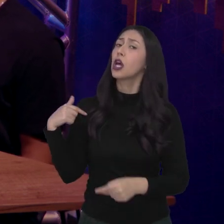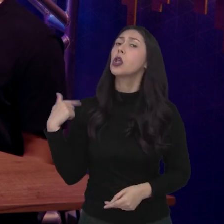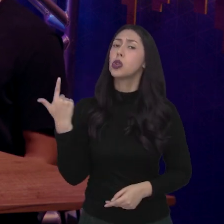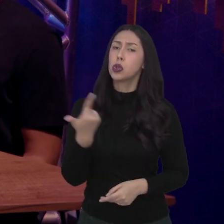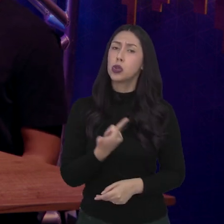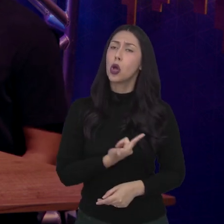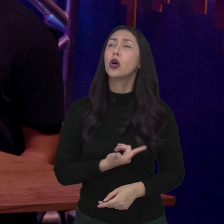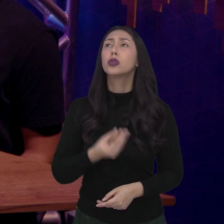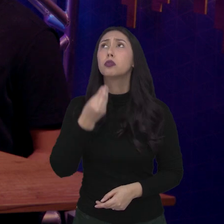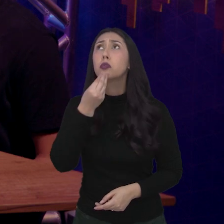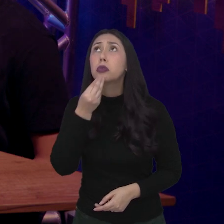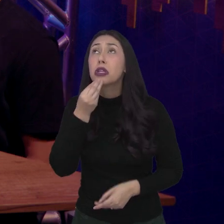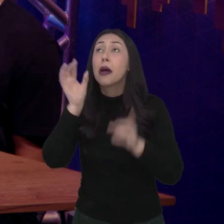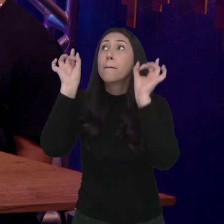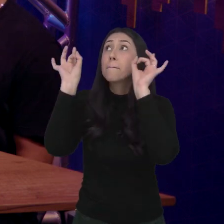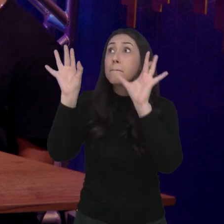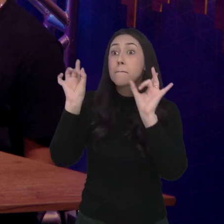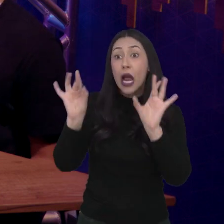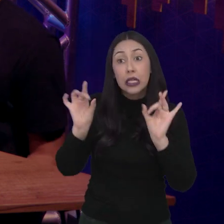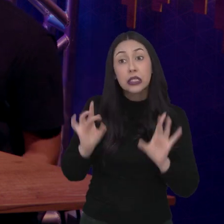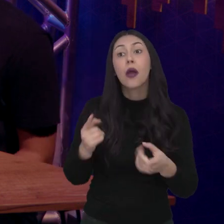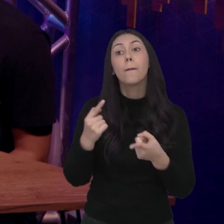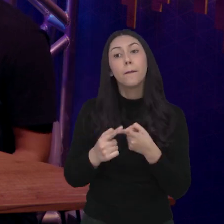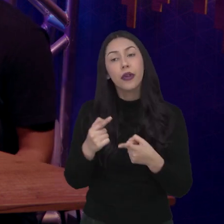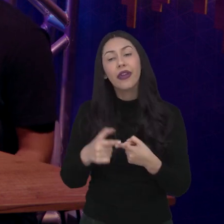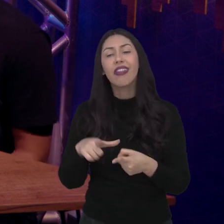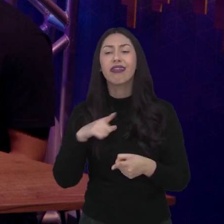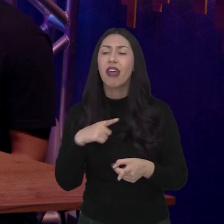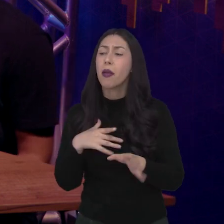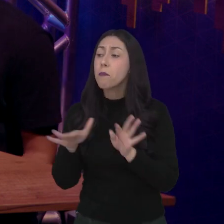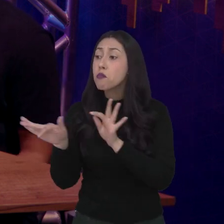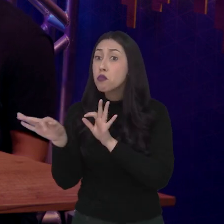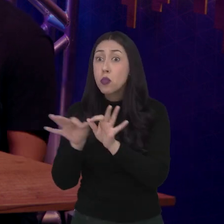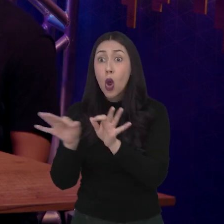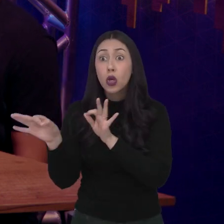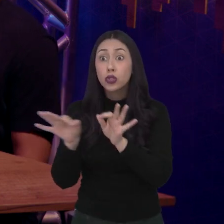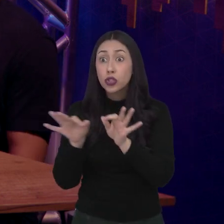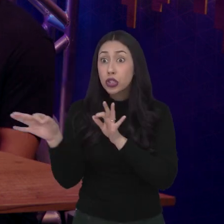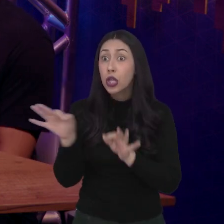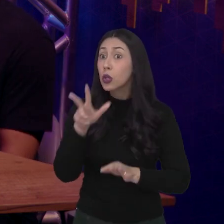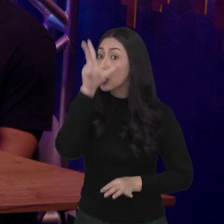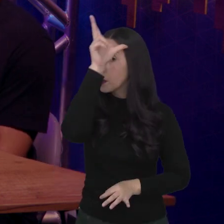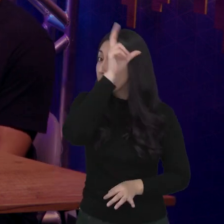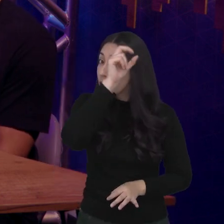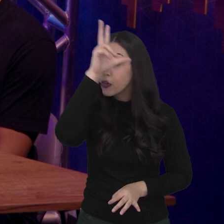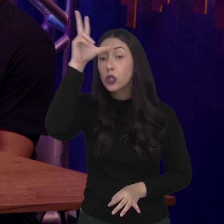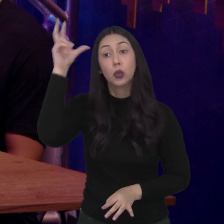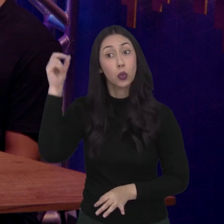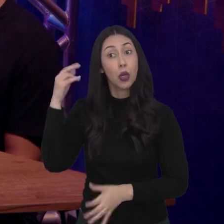bastante privilegiado, porque a gente tem vários programas públicos para